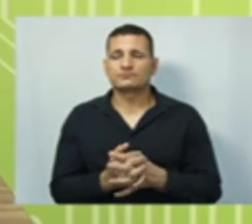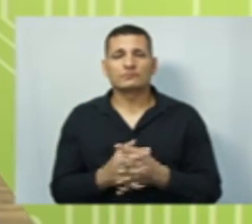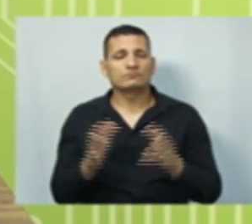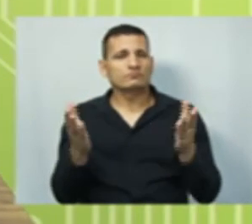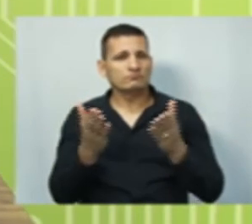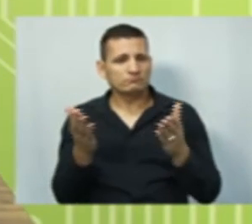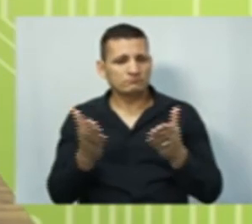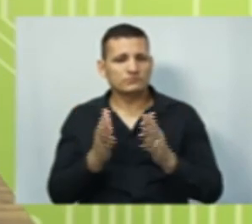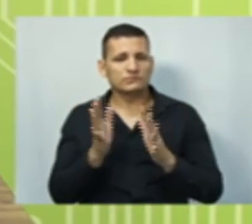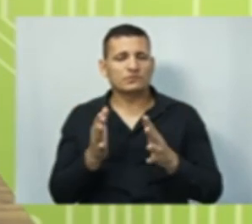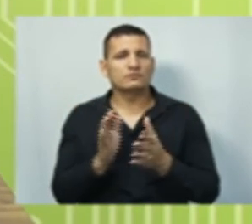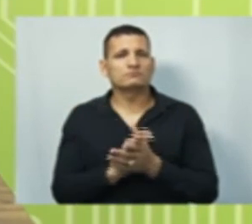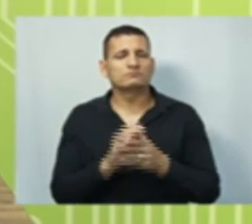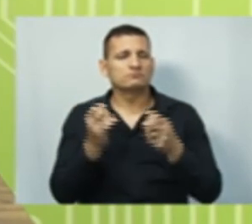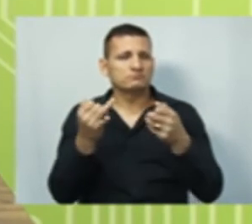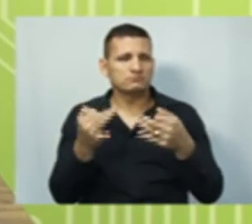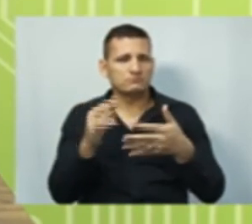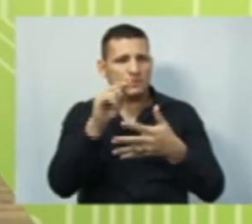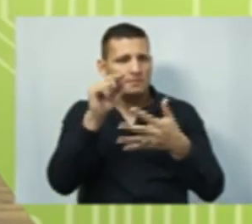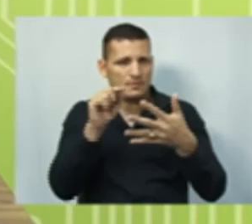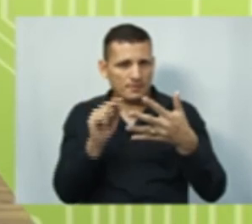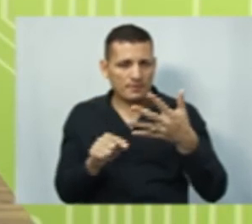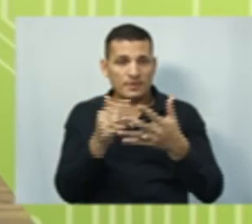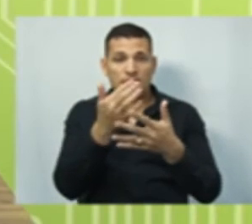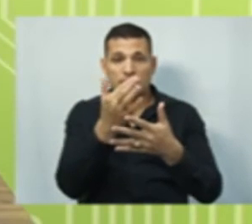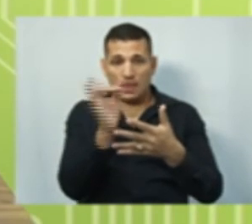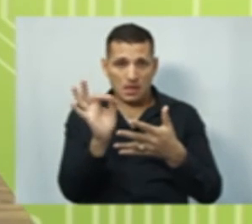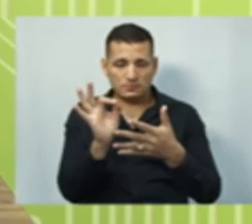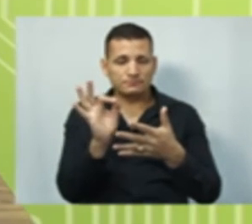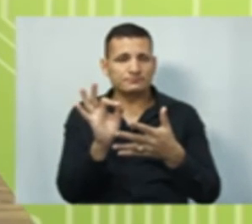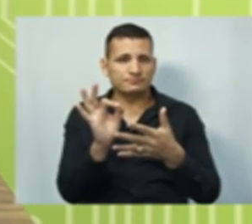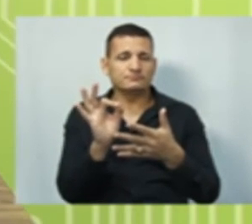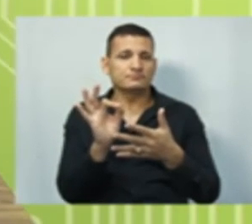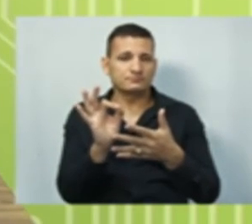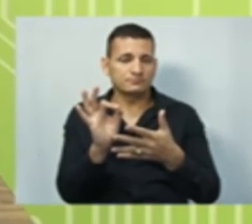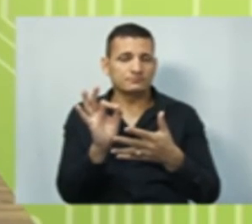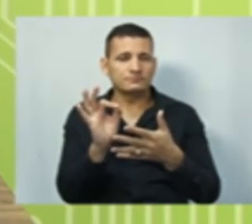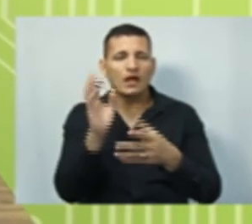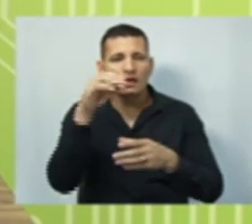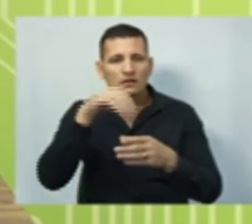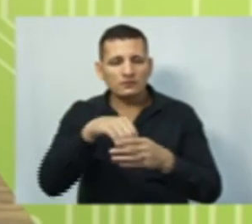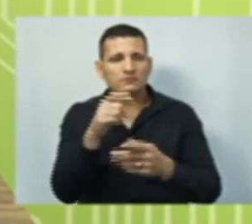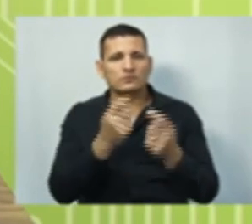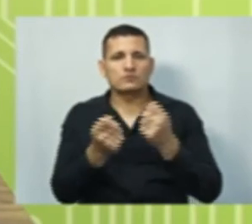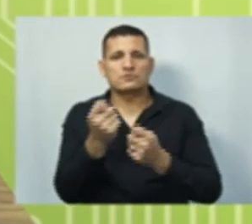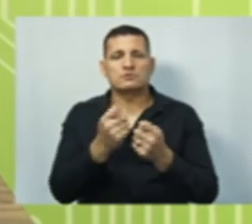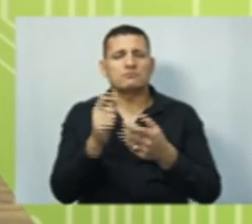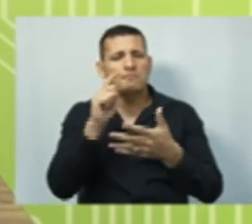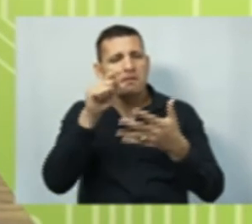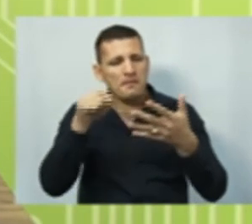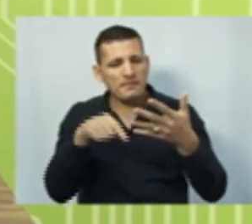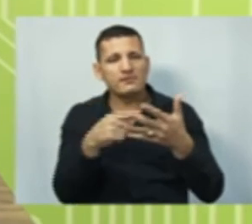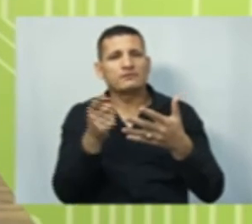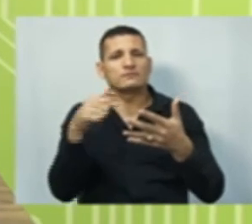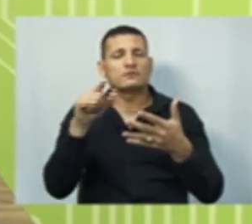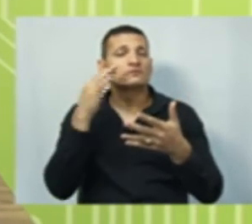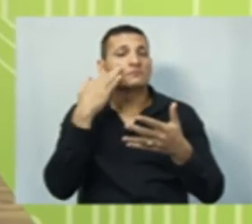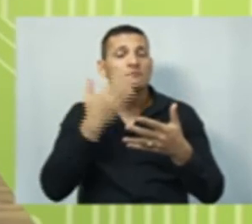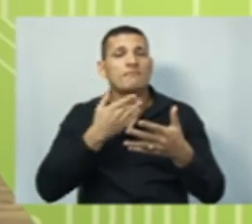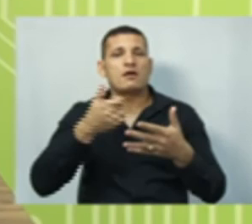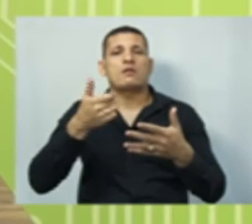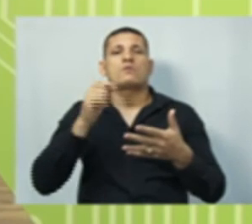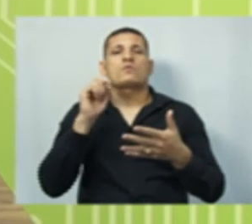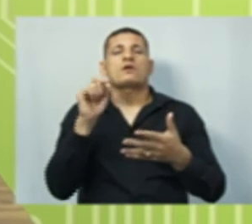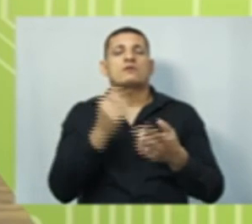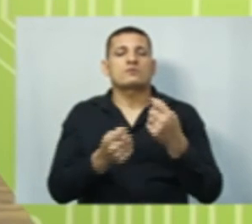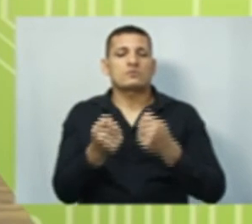economia. Esses princípios vão te dar conceitos fundamentais para você compreender melhor o que é economia e no que ela se